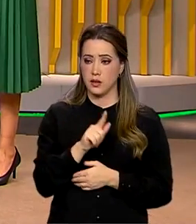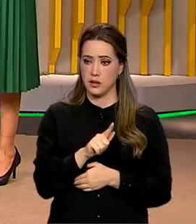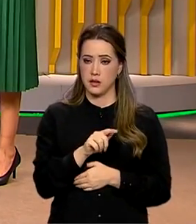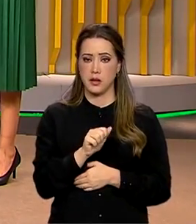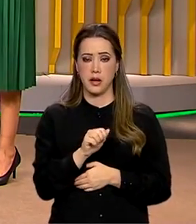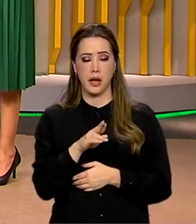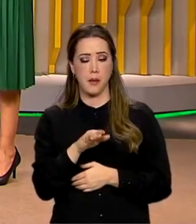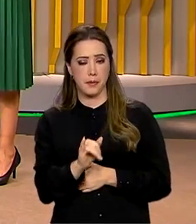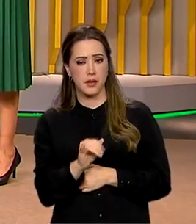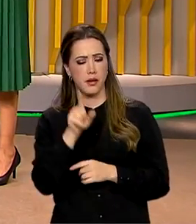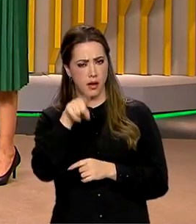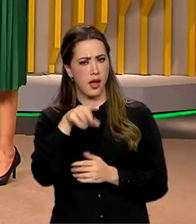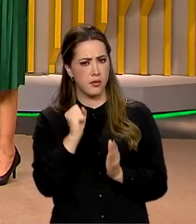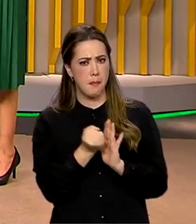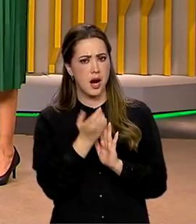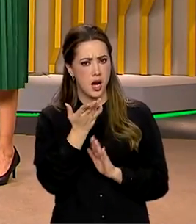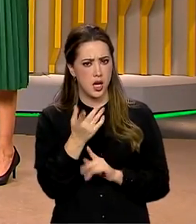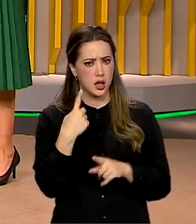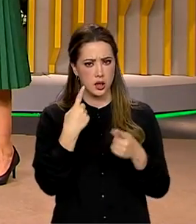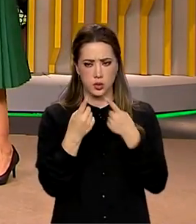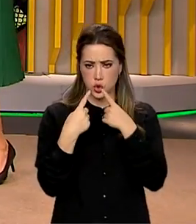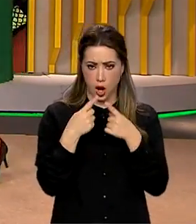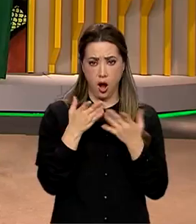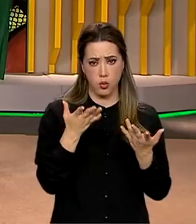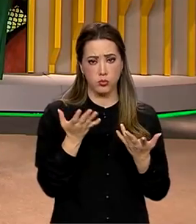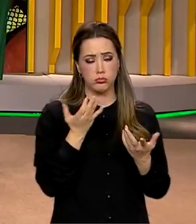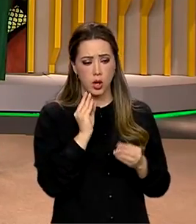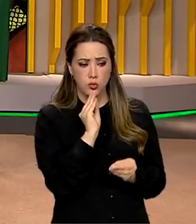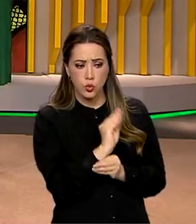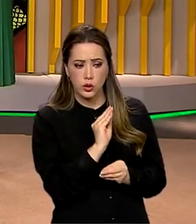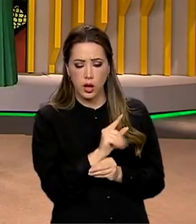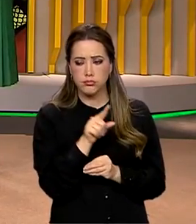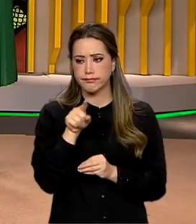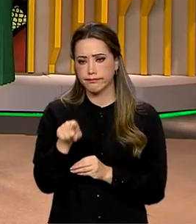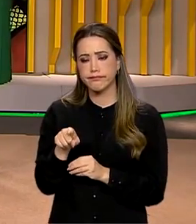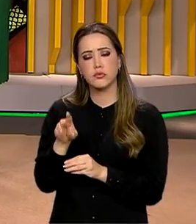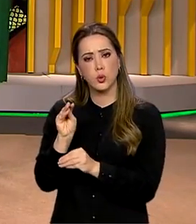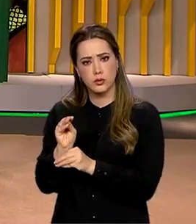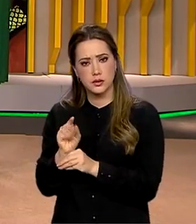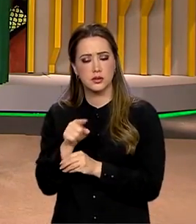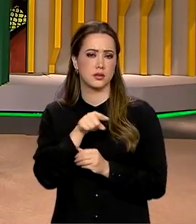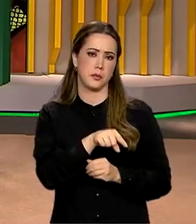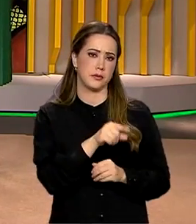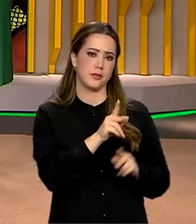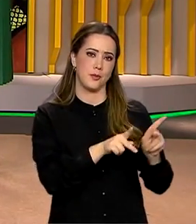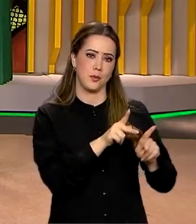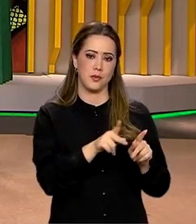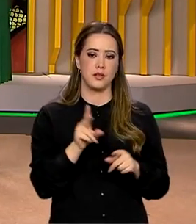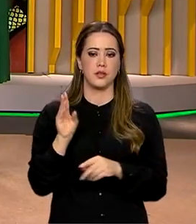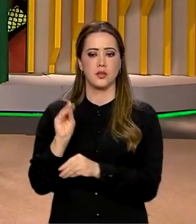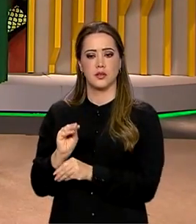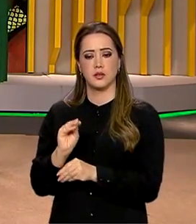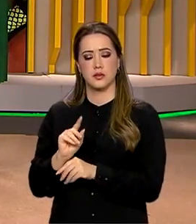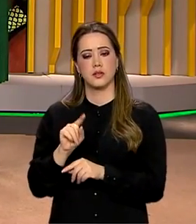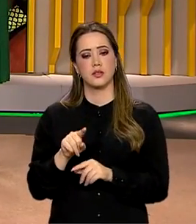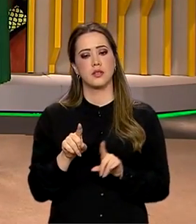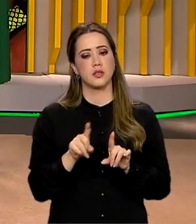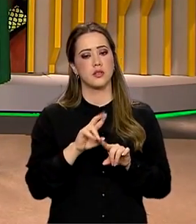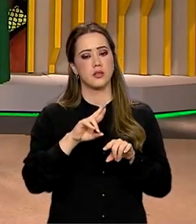fato é a marca desses diálogos amazônicos e da conferência, da convenção da semana que